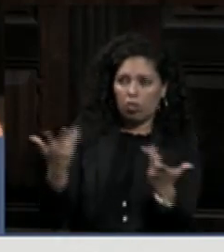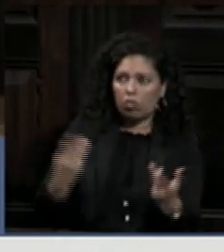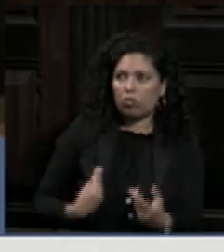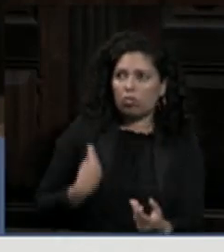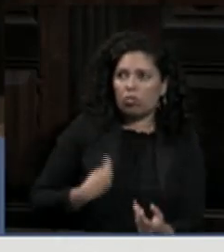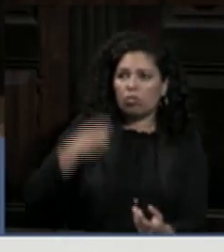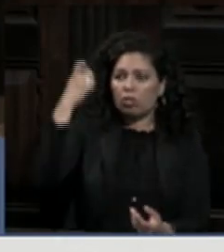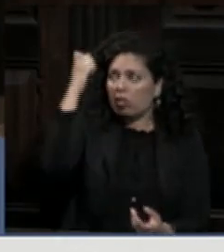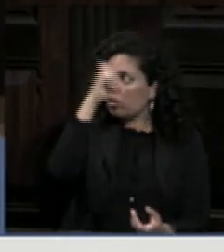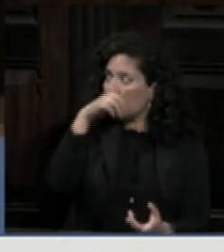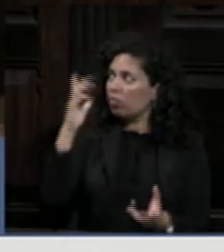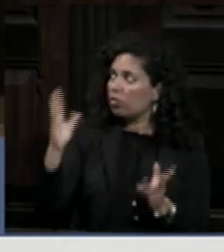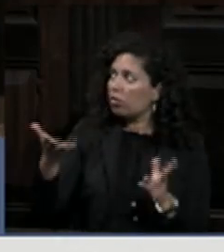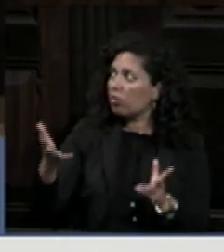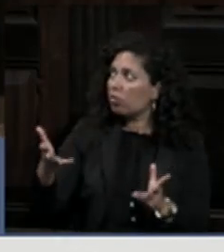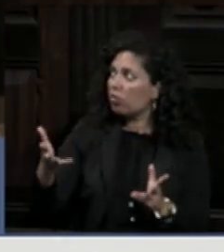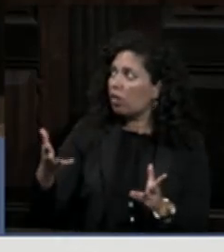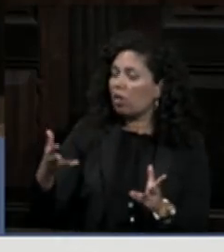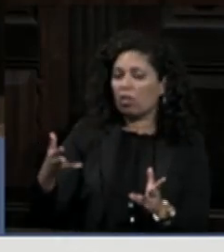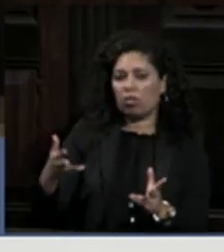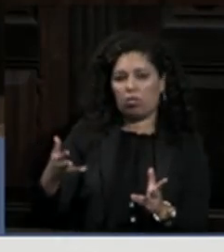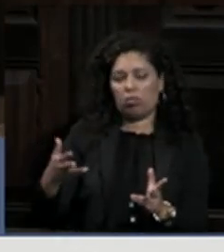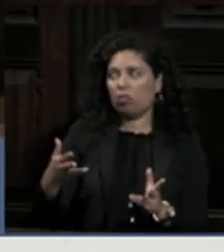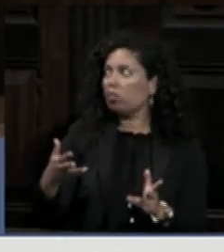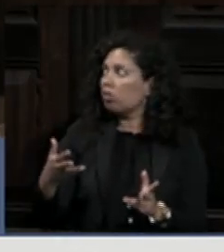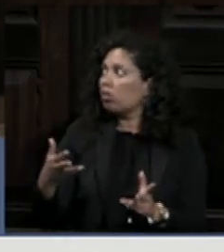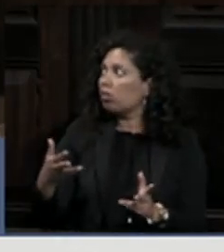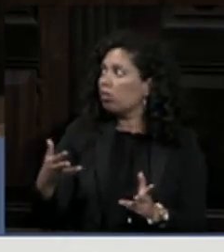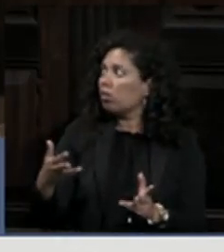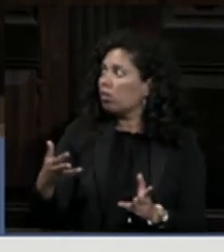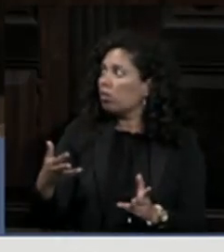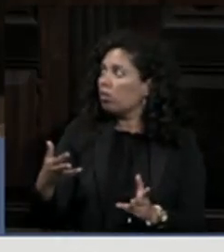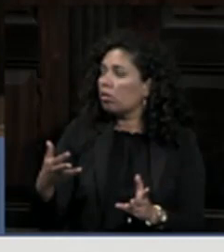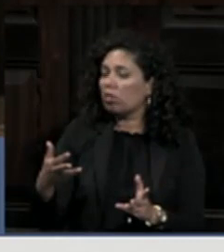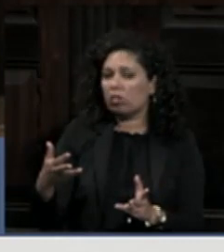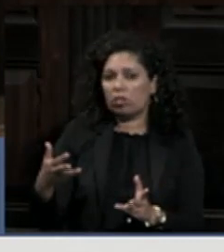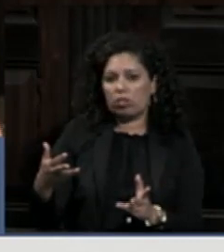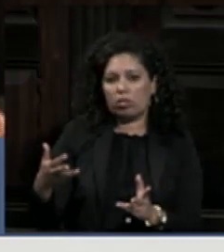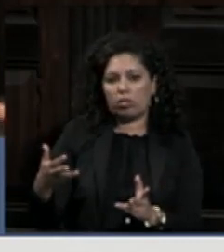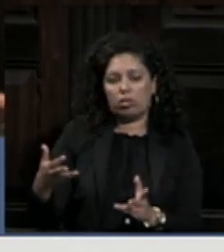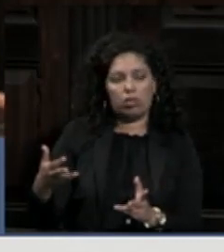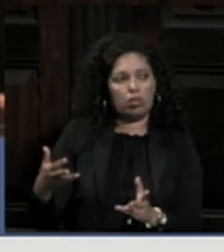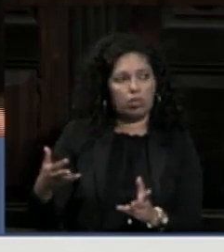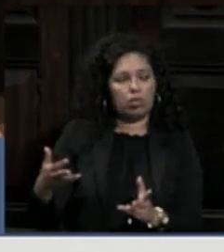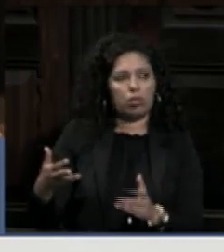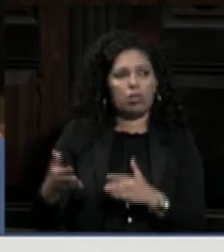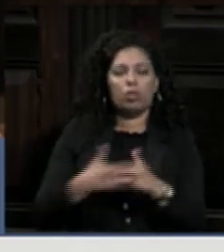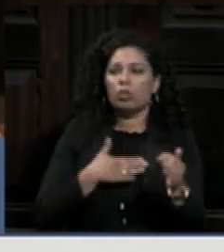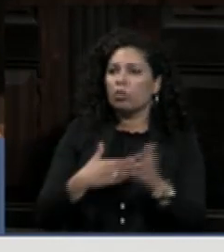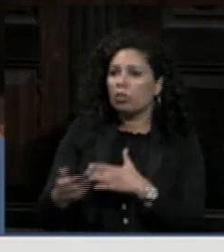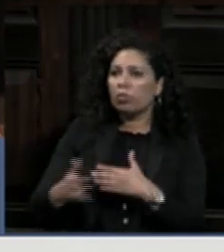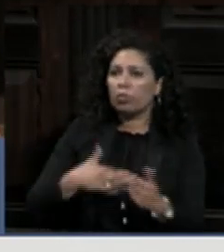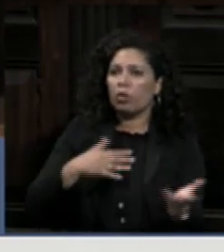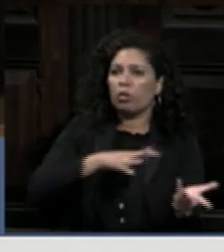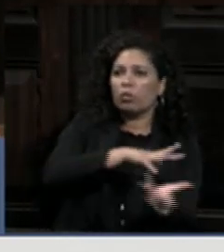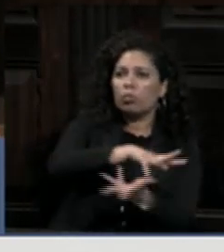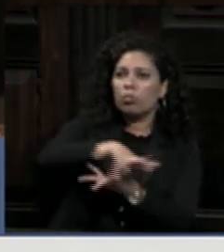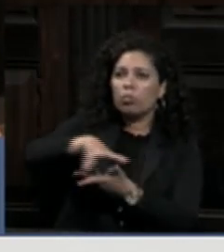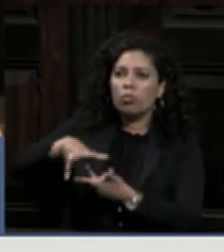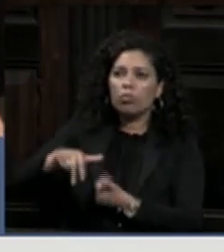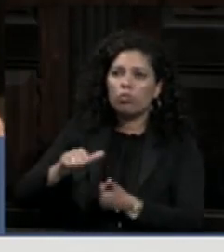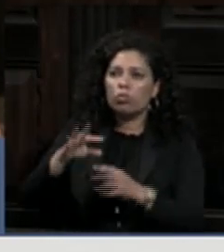solução para o momento nenhum que a terra já viveu